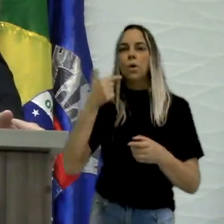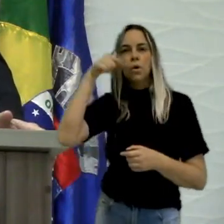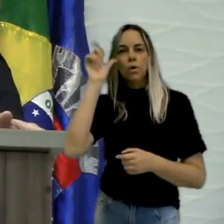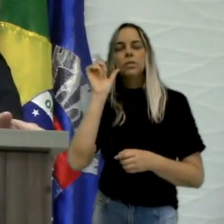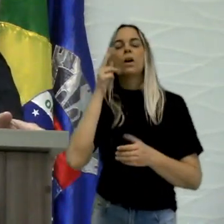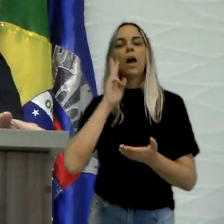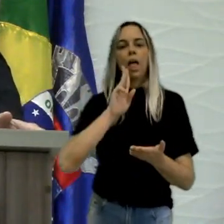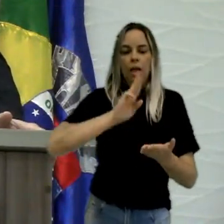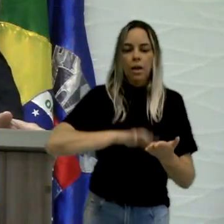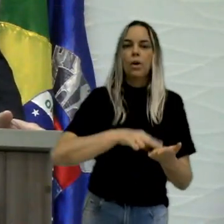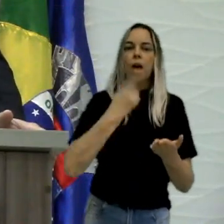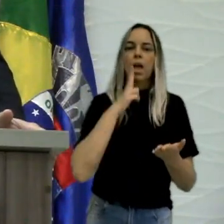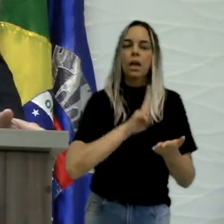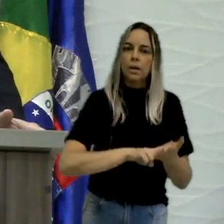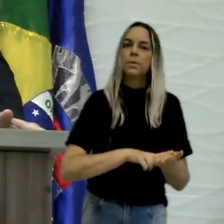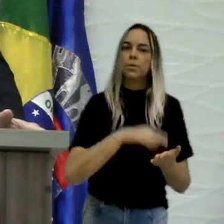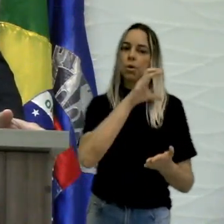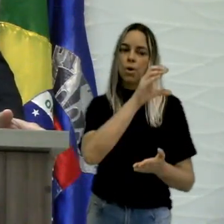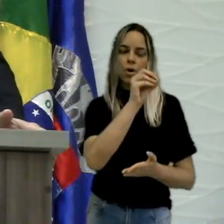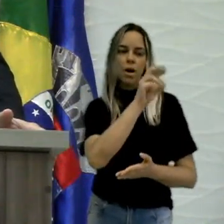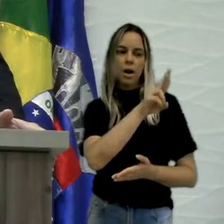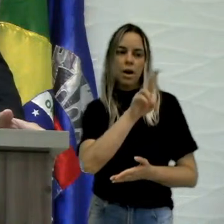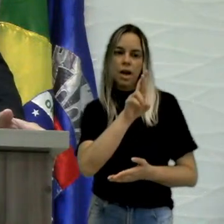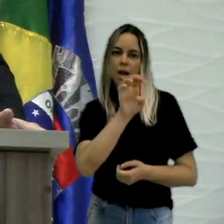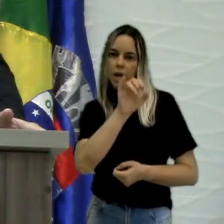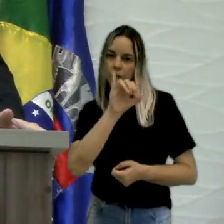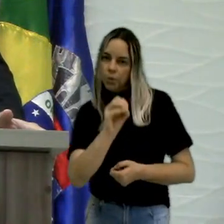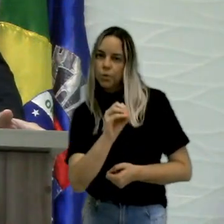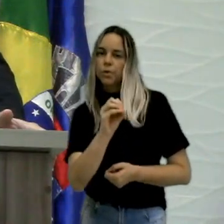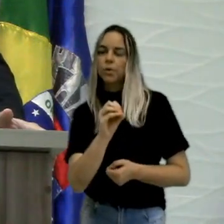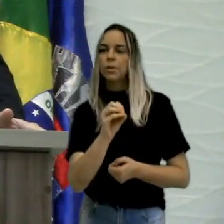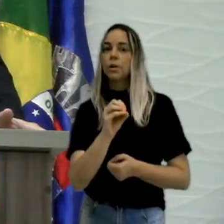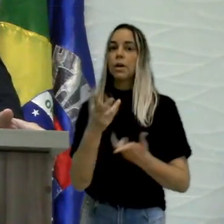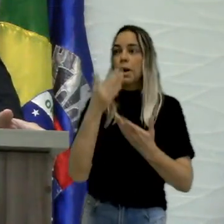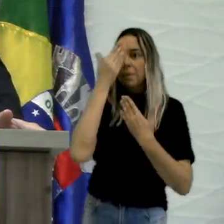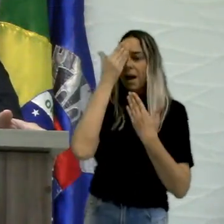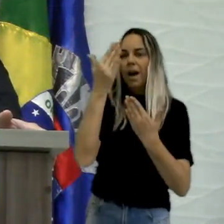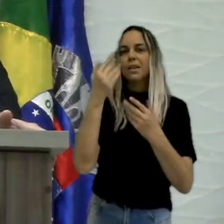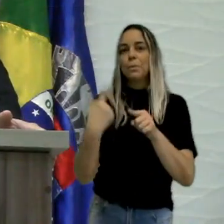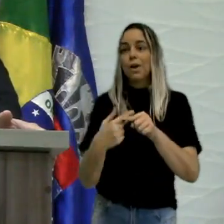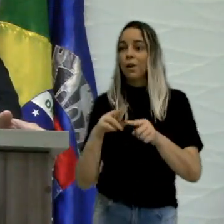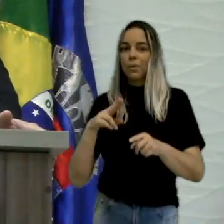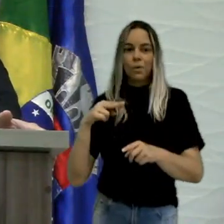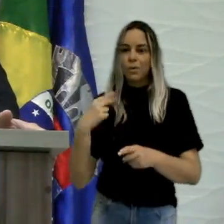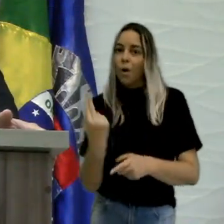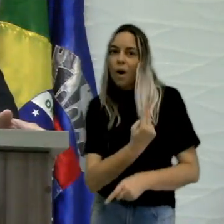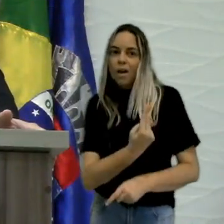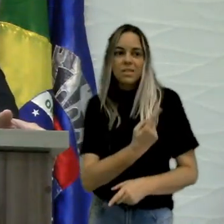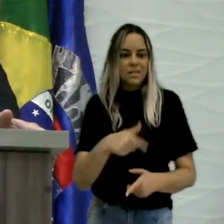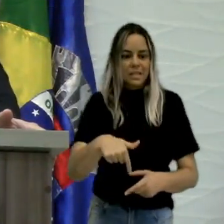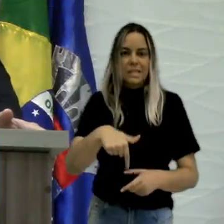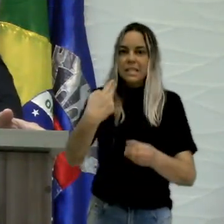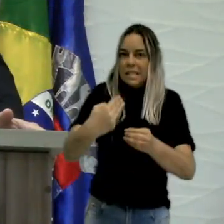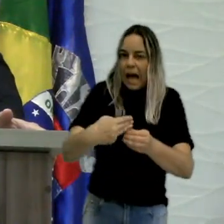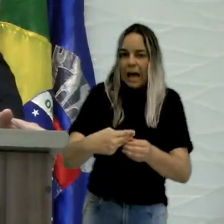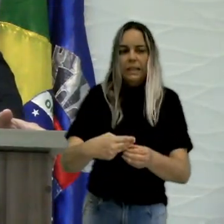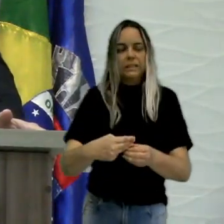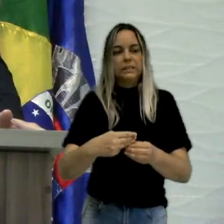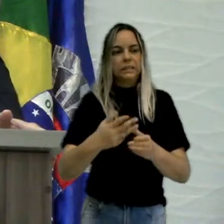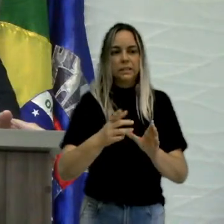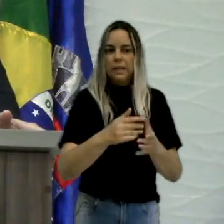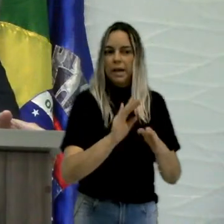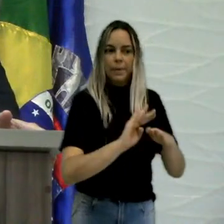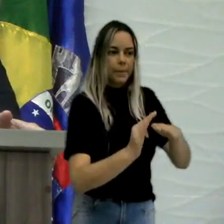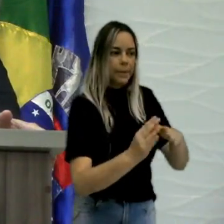todo o apoio que tem nos dado para que a gente possa regularizar todos os bairros e ruas de São Bento, para que a gente consiga manter os Correios em nosso município. A gente também está